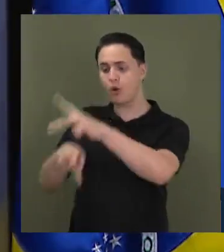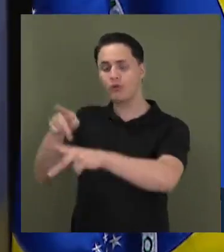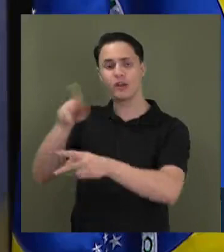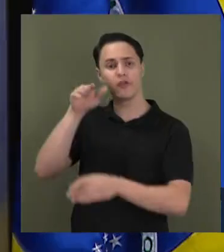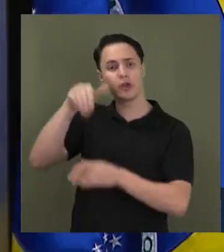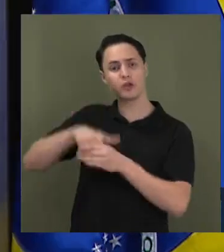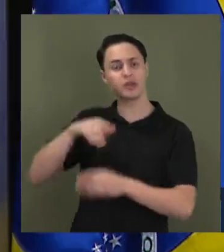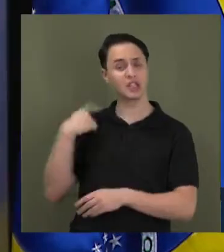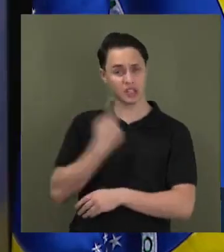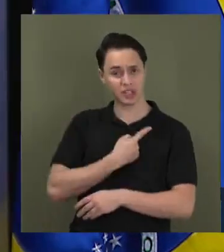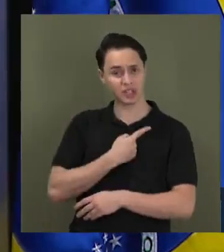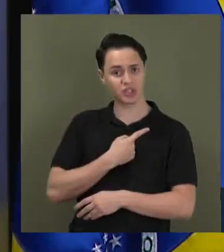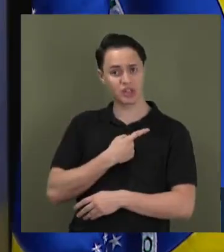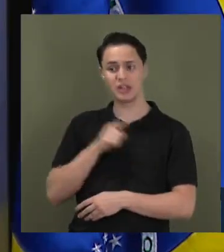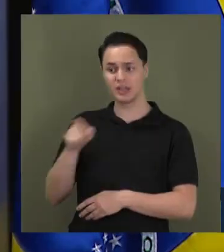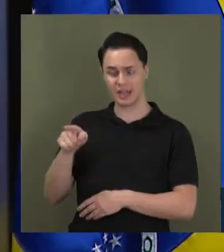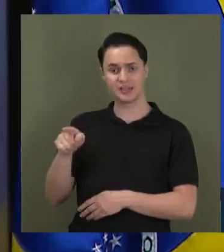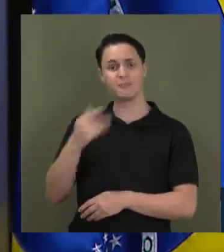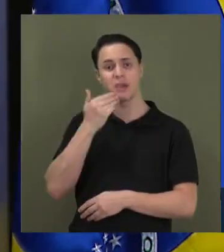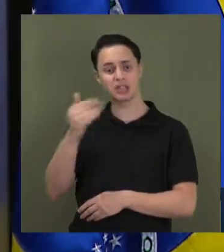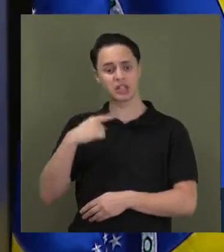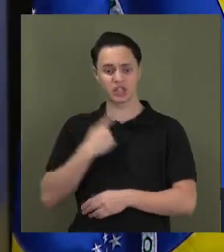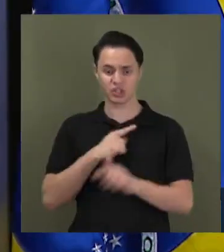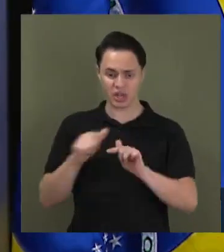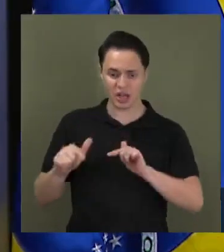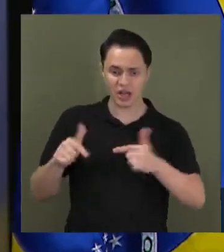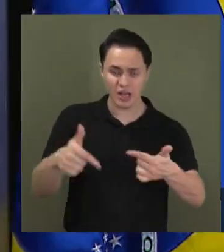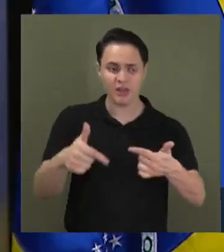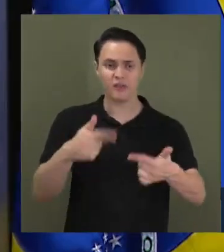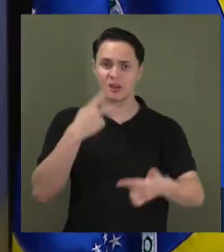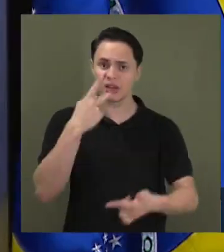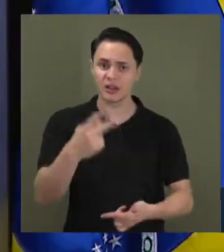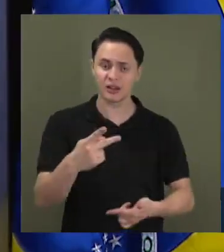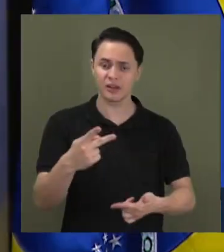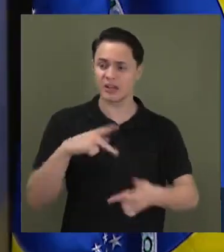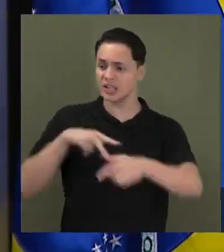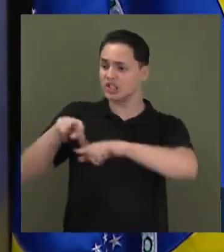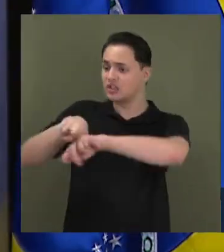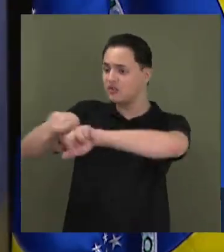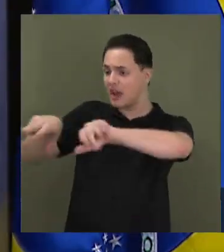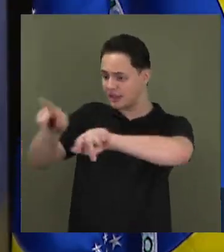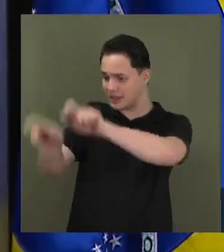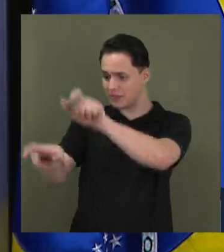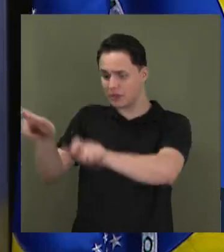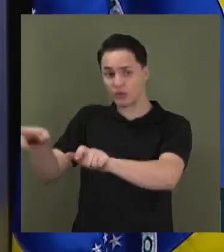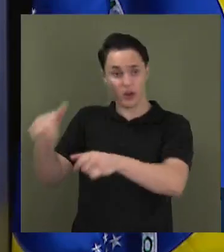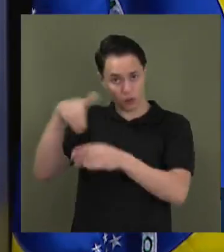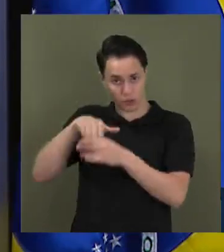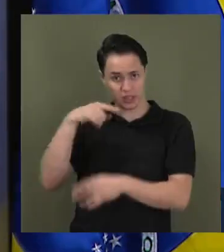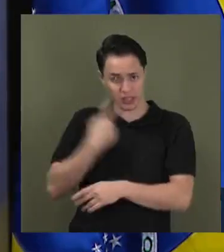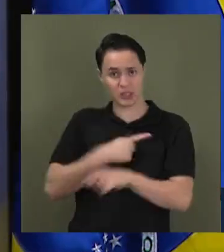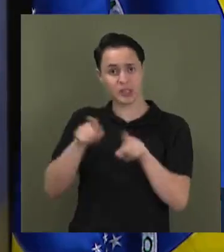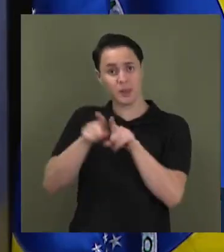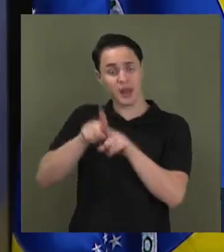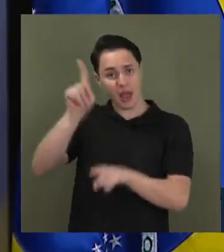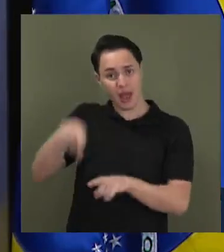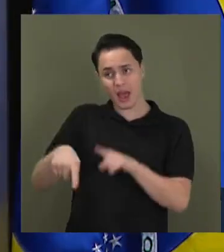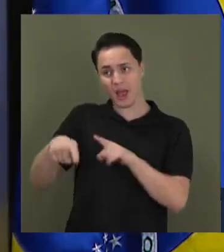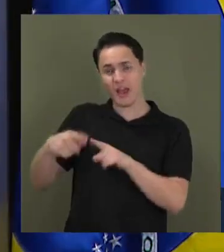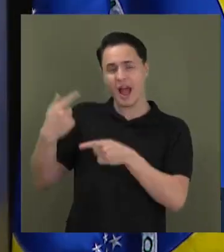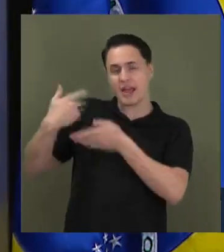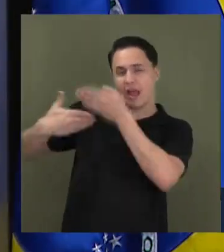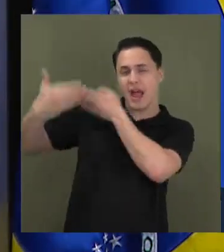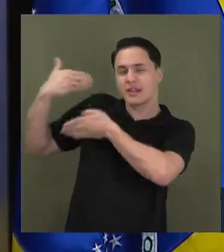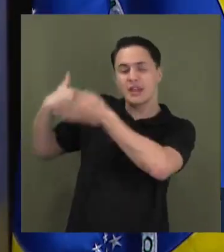eleitores brasileiros, dentre eles milhares de descendentes ucranianos. É isso, senhor presidente. O objetivo